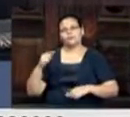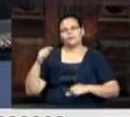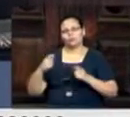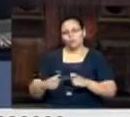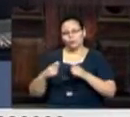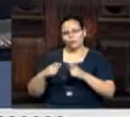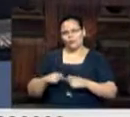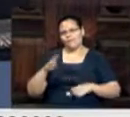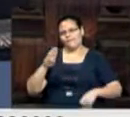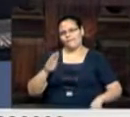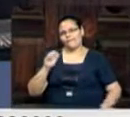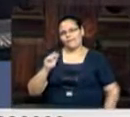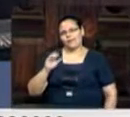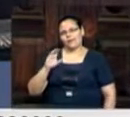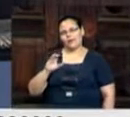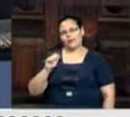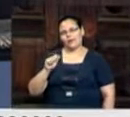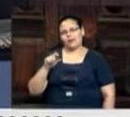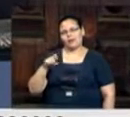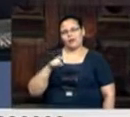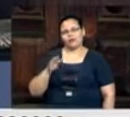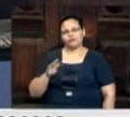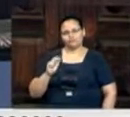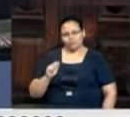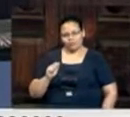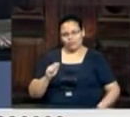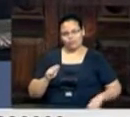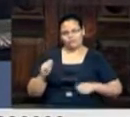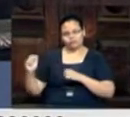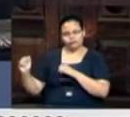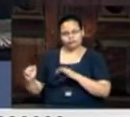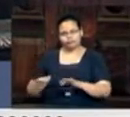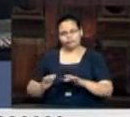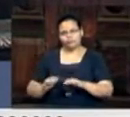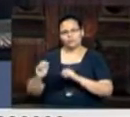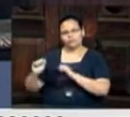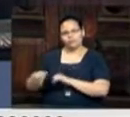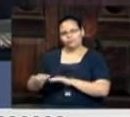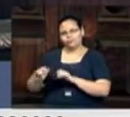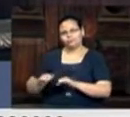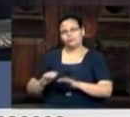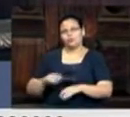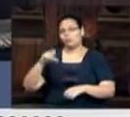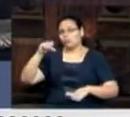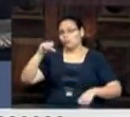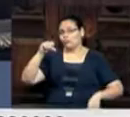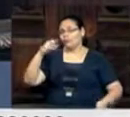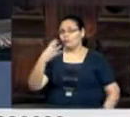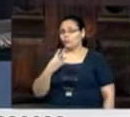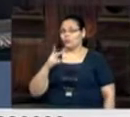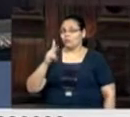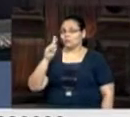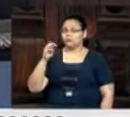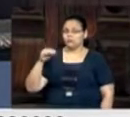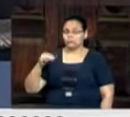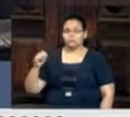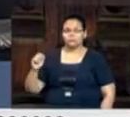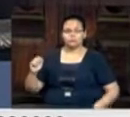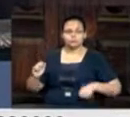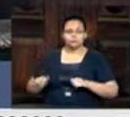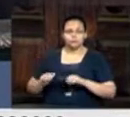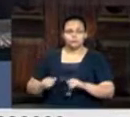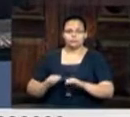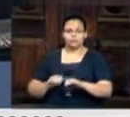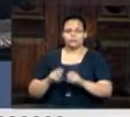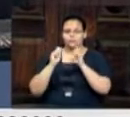Bacaxá, alunos da FATEC, da Escola Técnica Estadual de Bacaxá, e marcharam 94 quilômetros e vieram aqui na